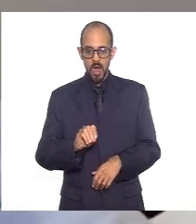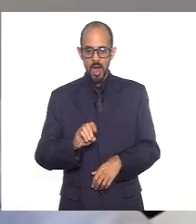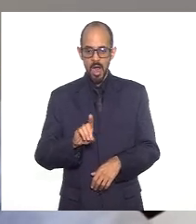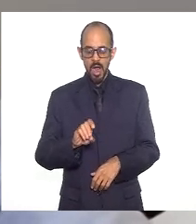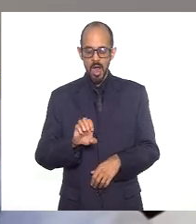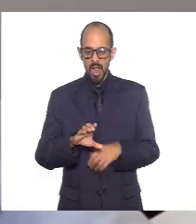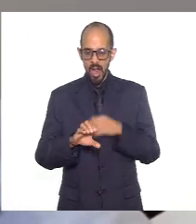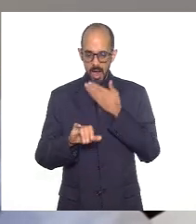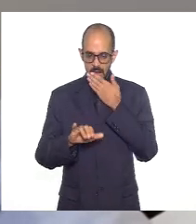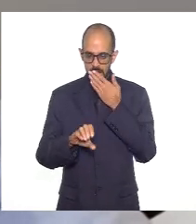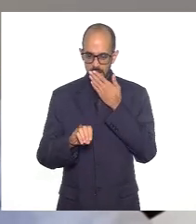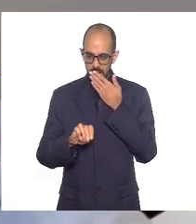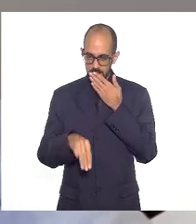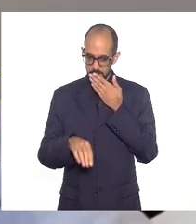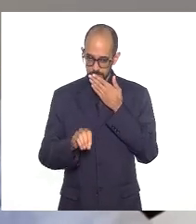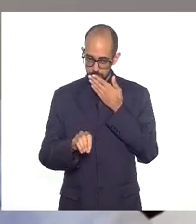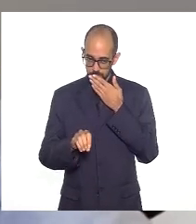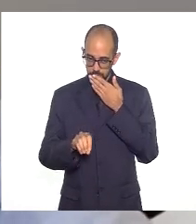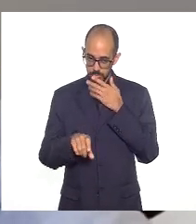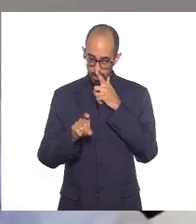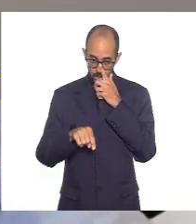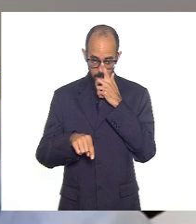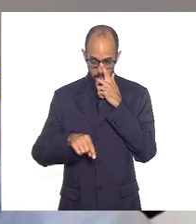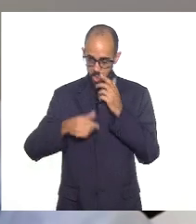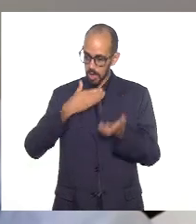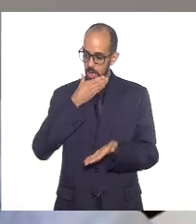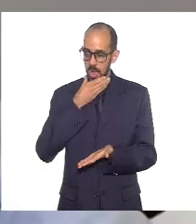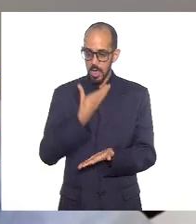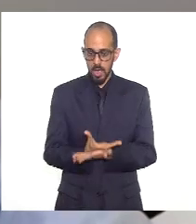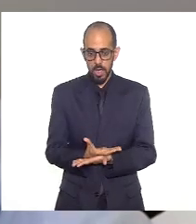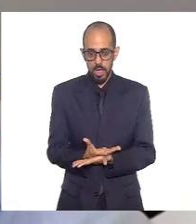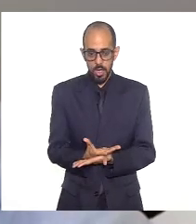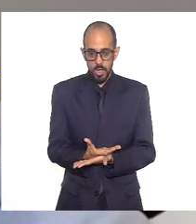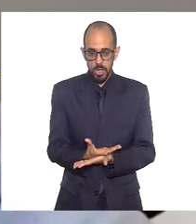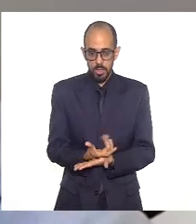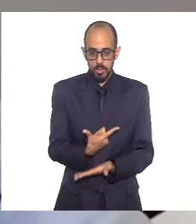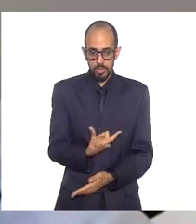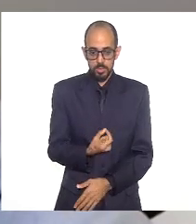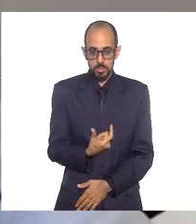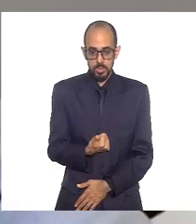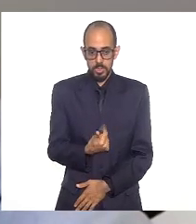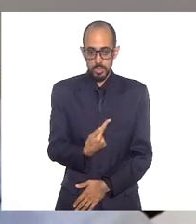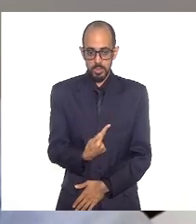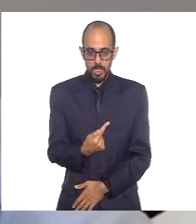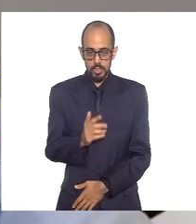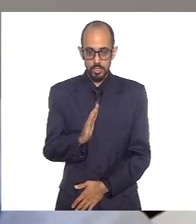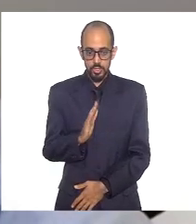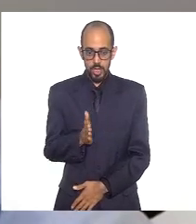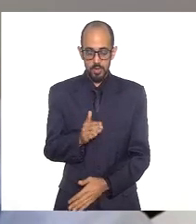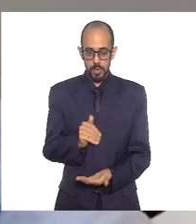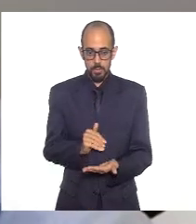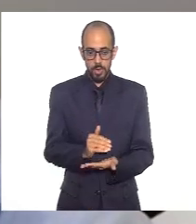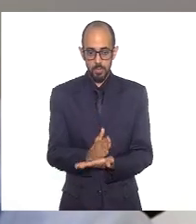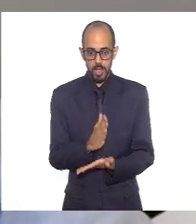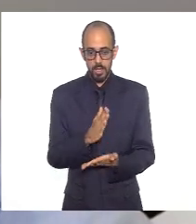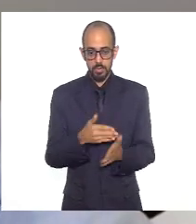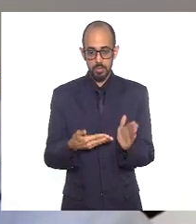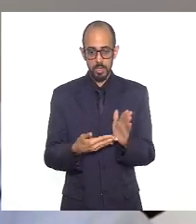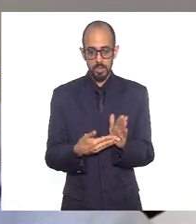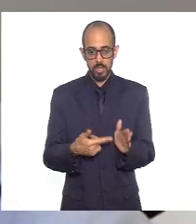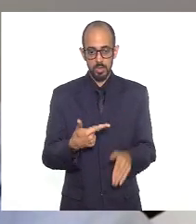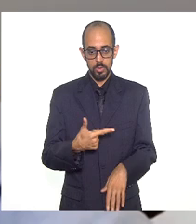É impressionante. Isso remonta ao ano de 2017, né? Nós estamos no ano de